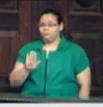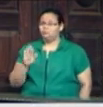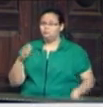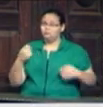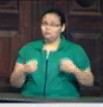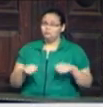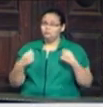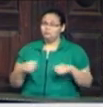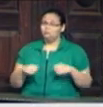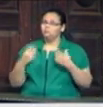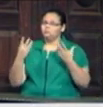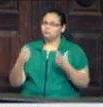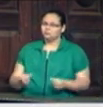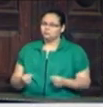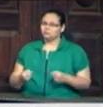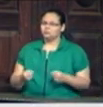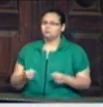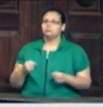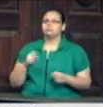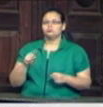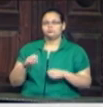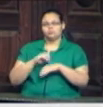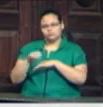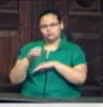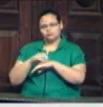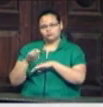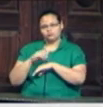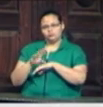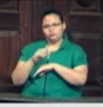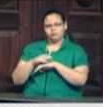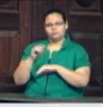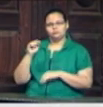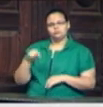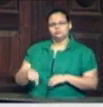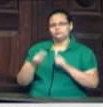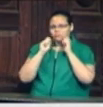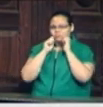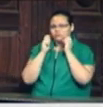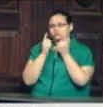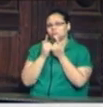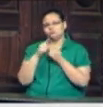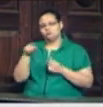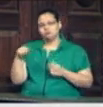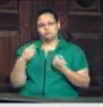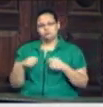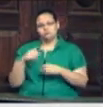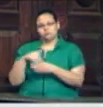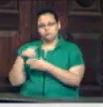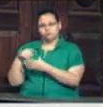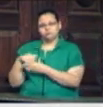da aprovação das mensagens que encaminhei à Assembleia Legislativa.